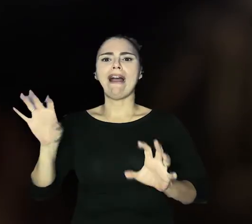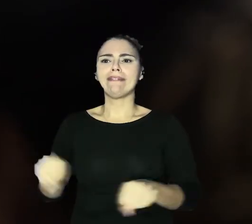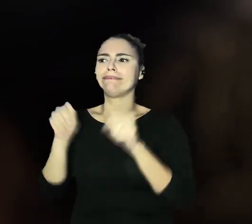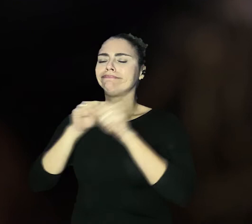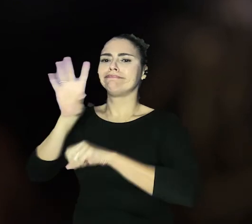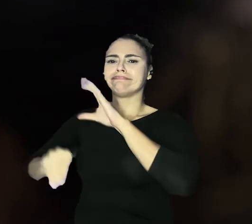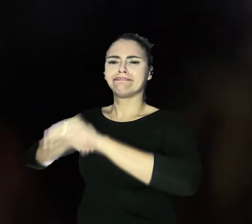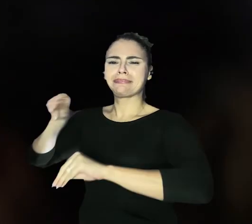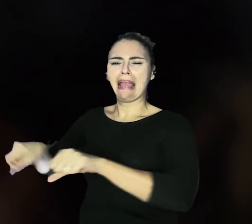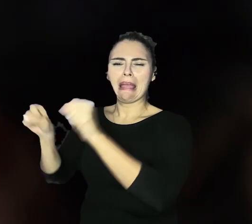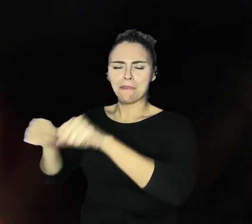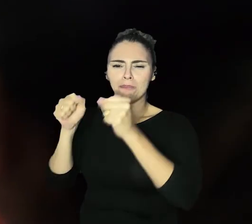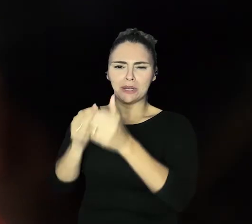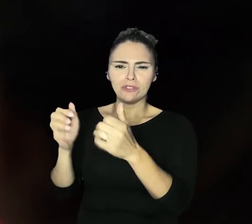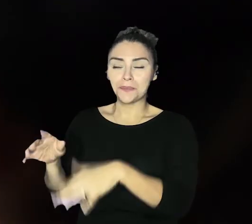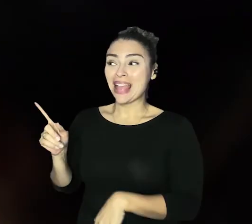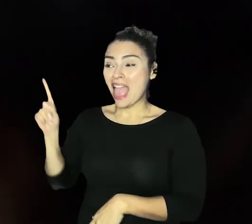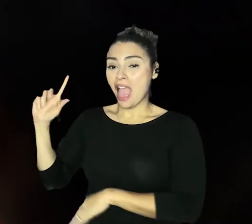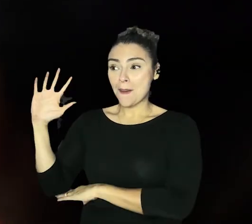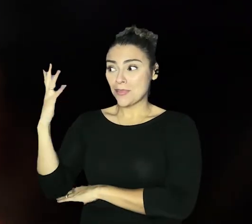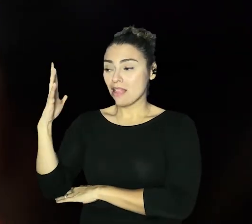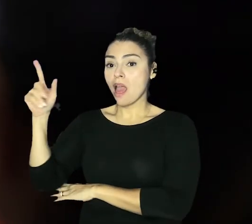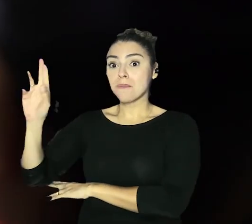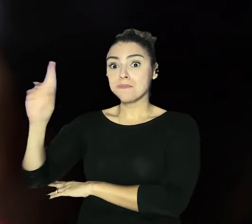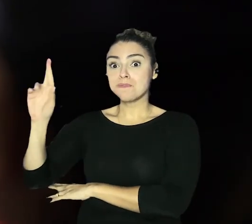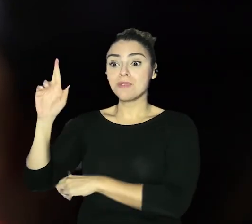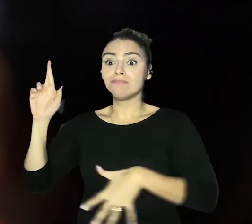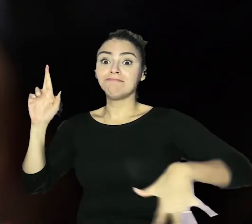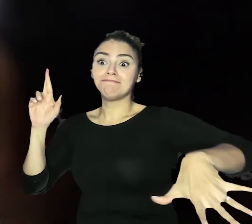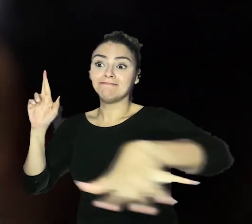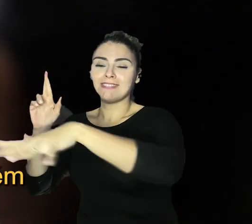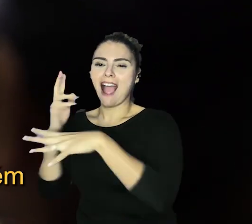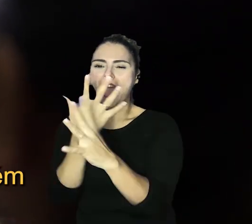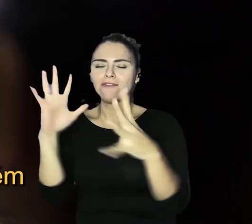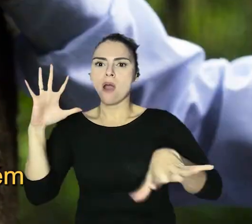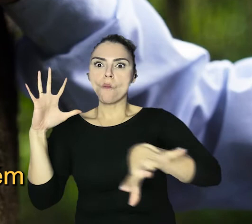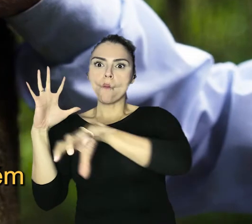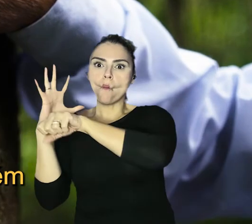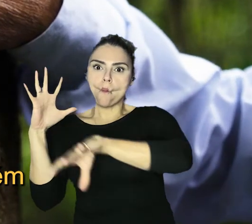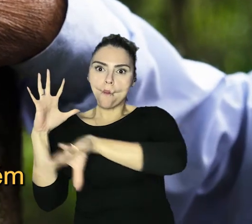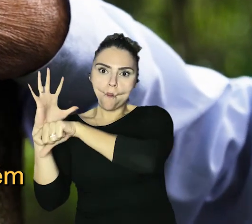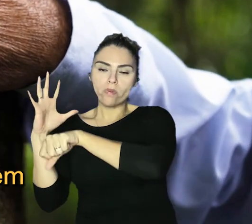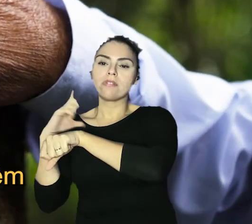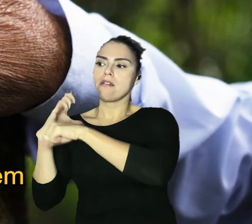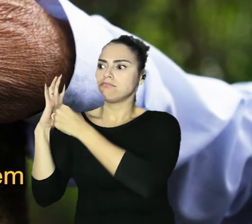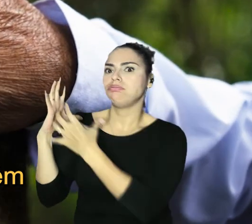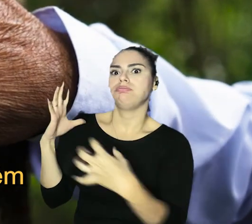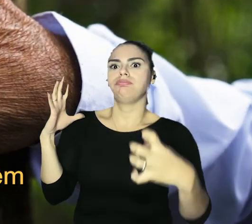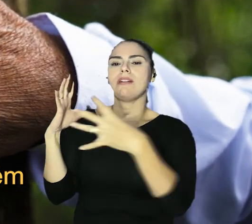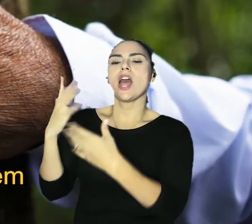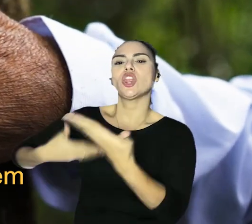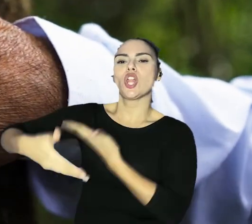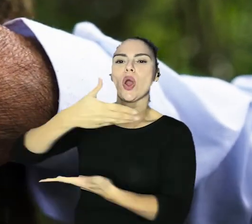Uma planta dessa é responsável por milhões aqui que estão em roda dele, estão se beneficiando dele. É uma troca, ele libera uma seiva, ele libera